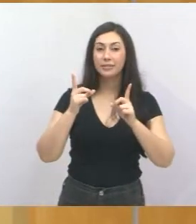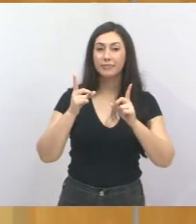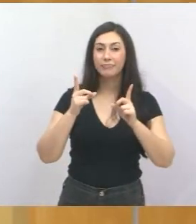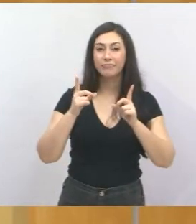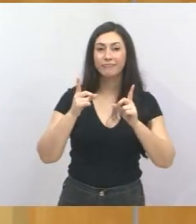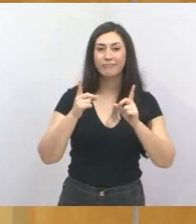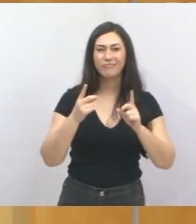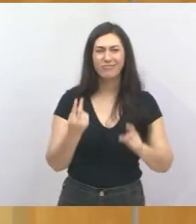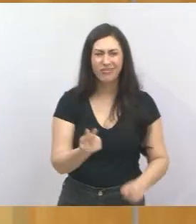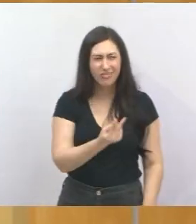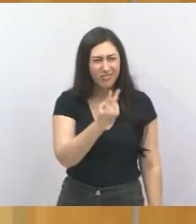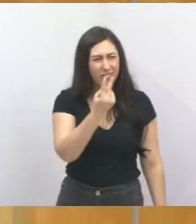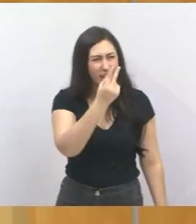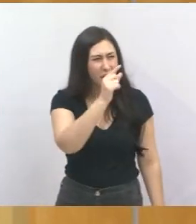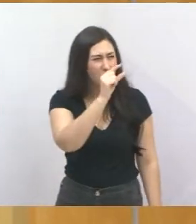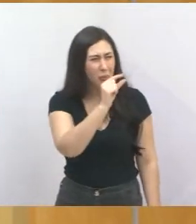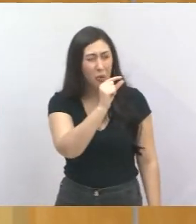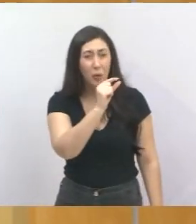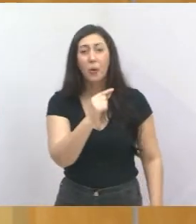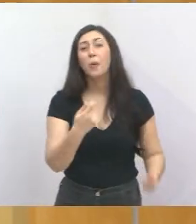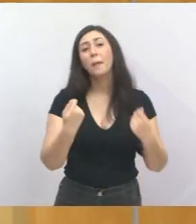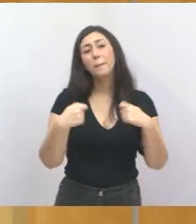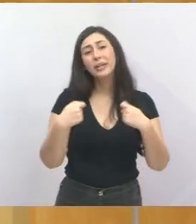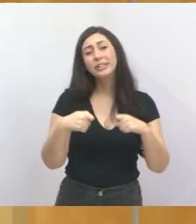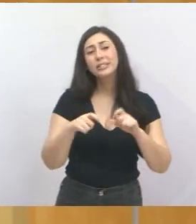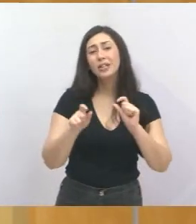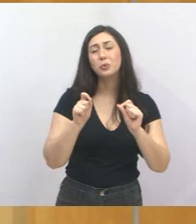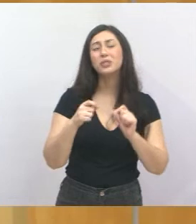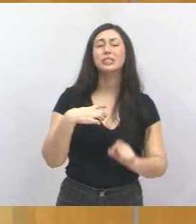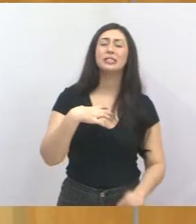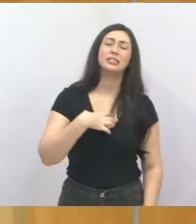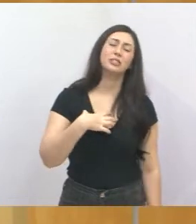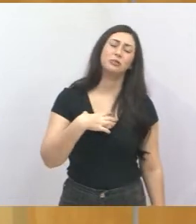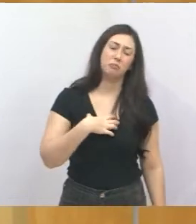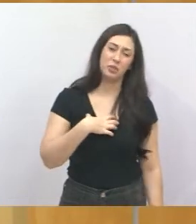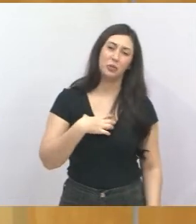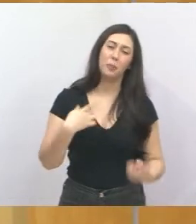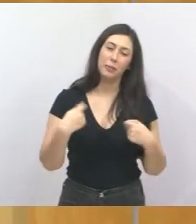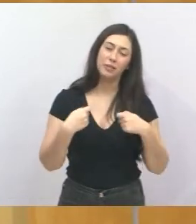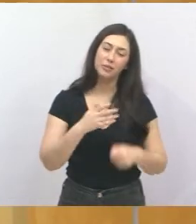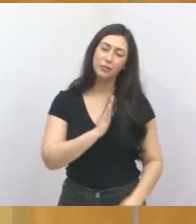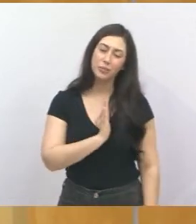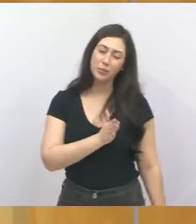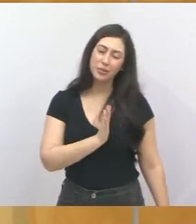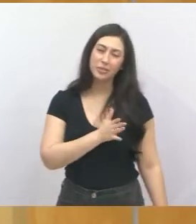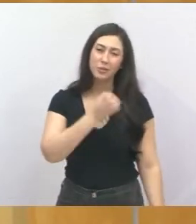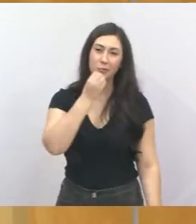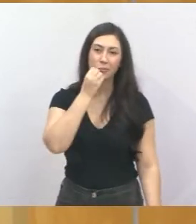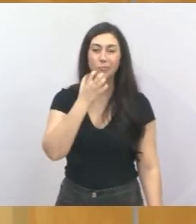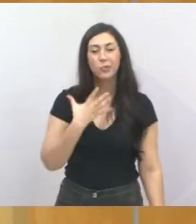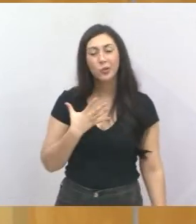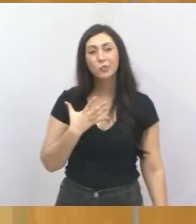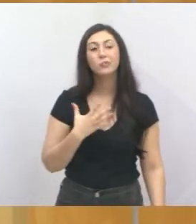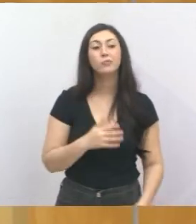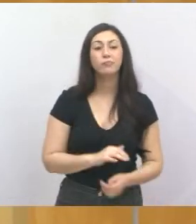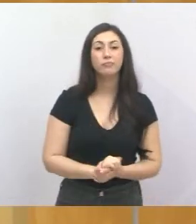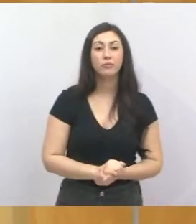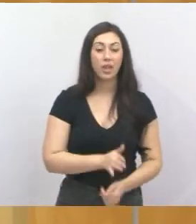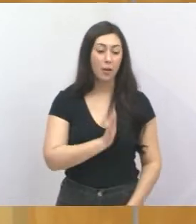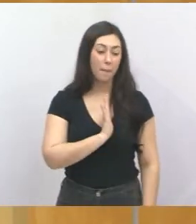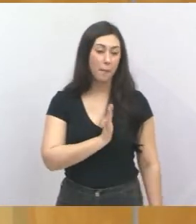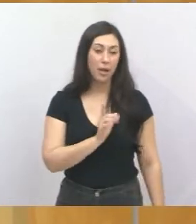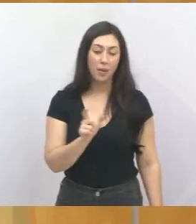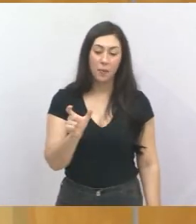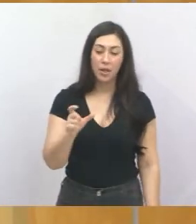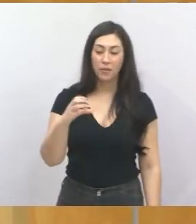nada valerá se a gente não tiver sentimento, se não tiver coração. E a origem da palavra coração